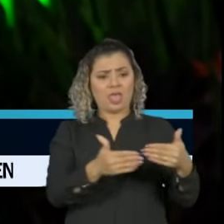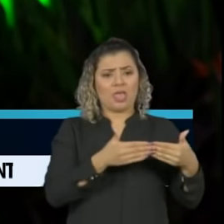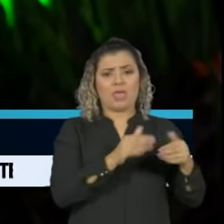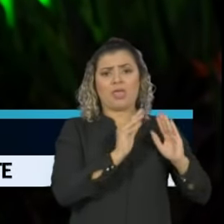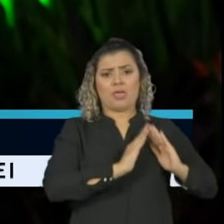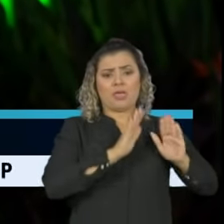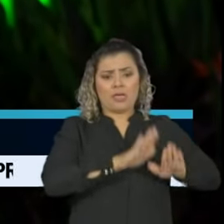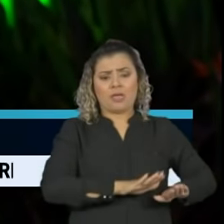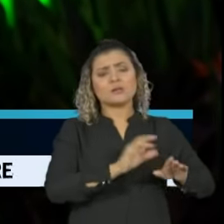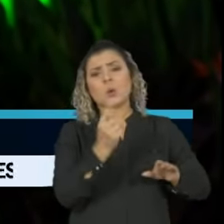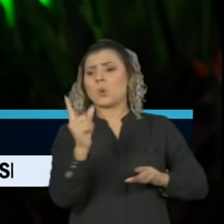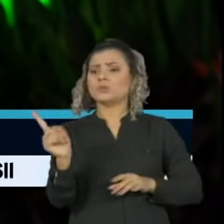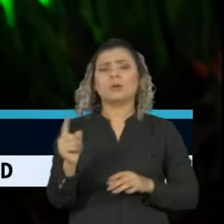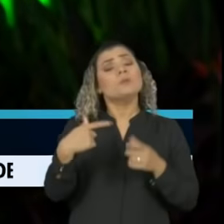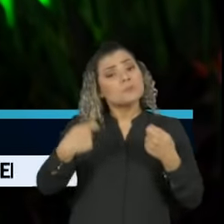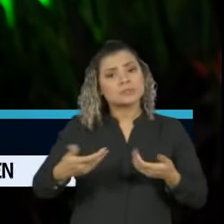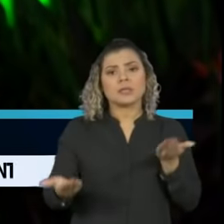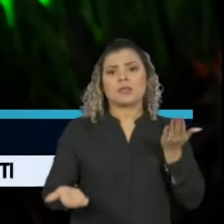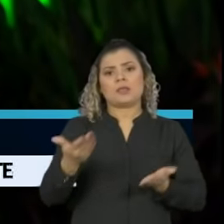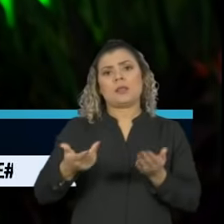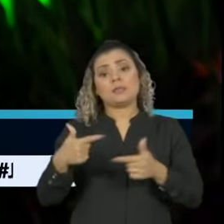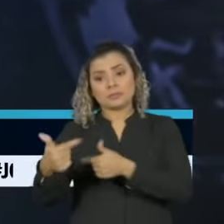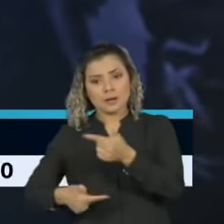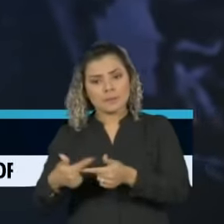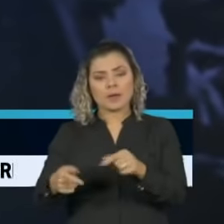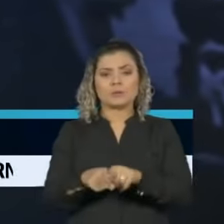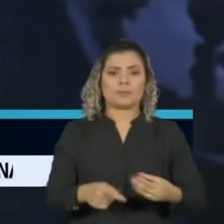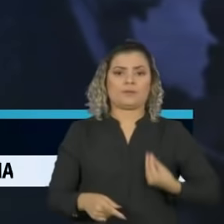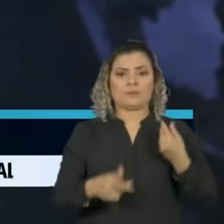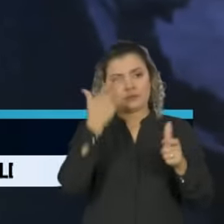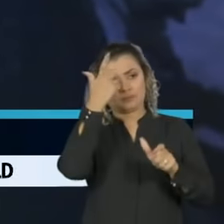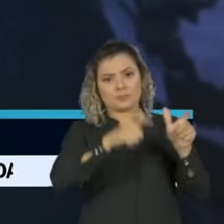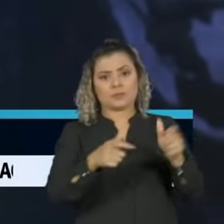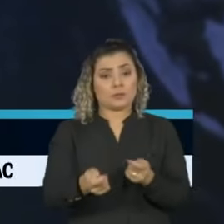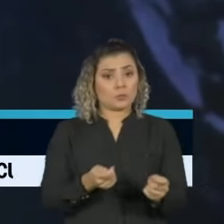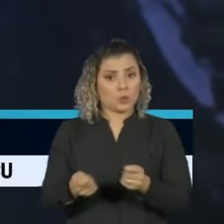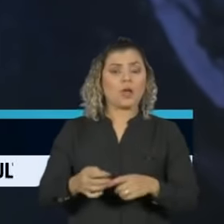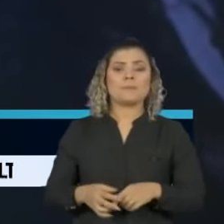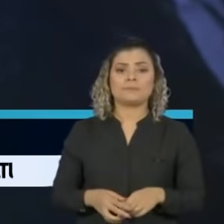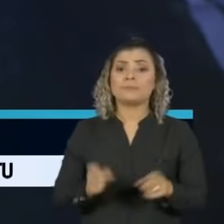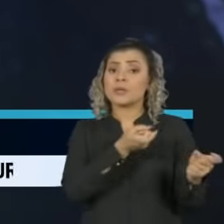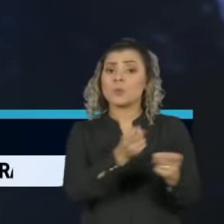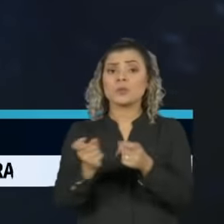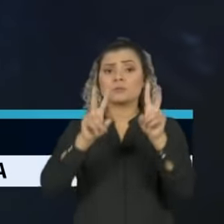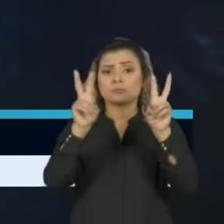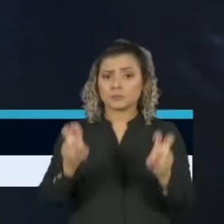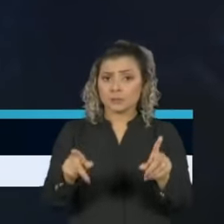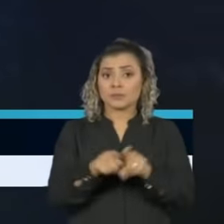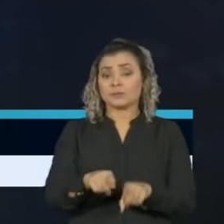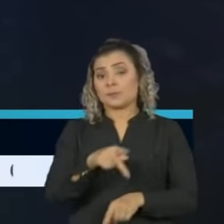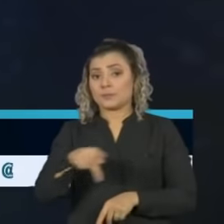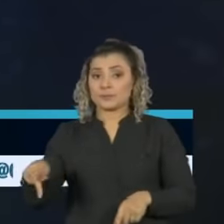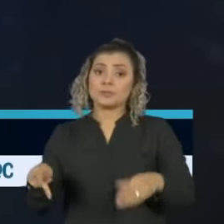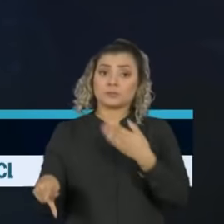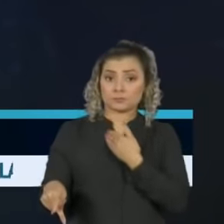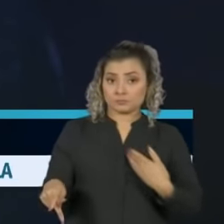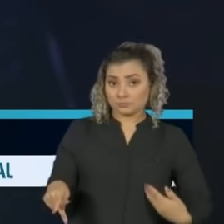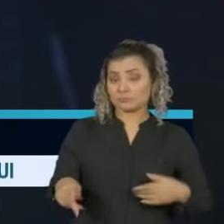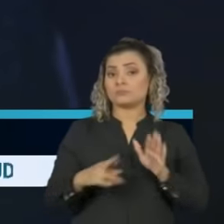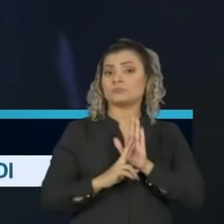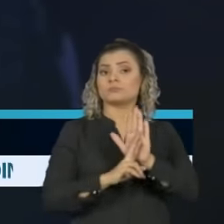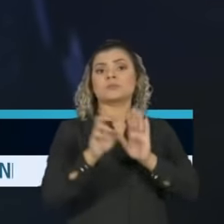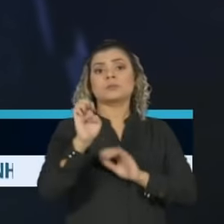agora é hora de equilibrar vidas e empregos. E um dos assuntos dessa reunião entre o presidente e governadores do Sudeste que